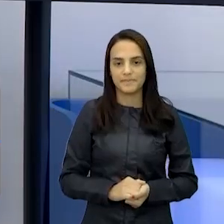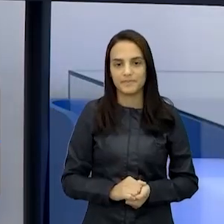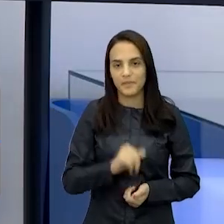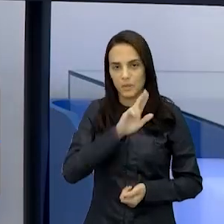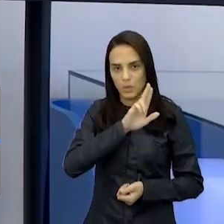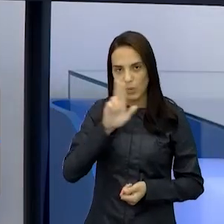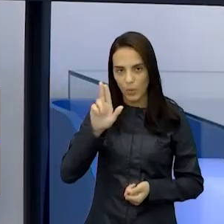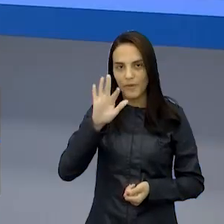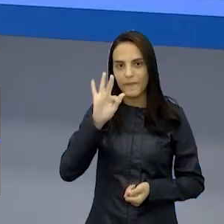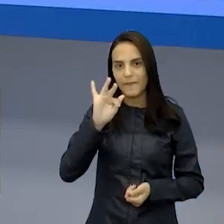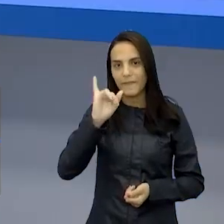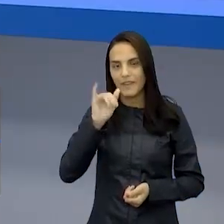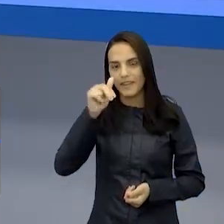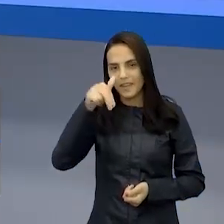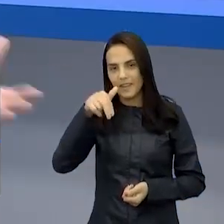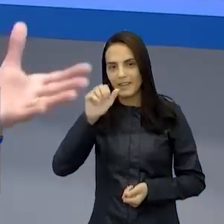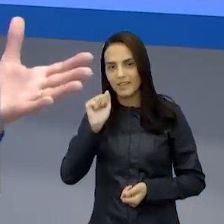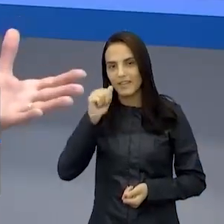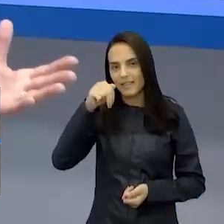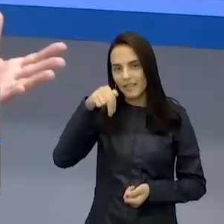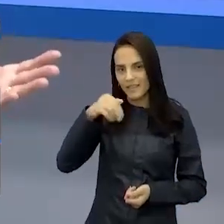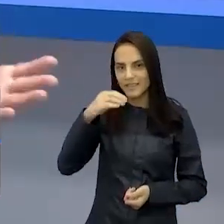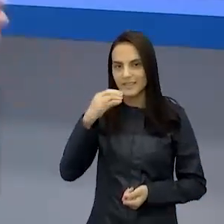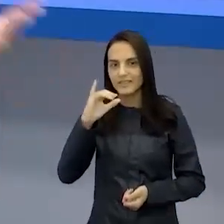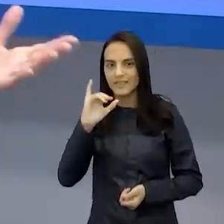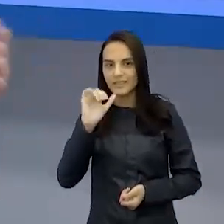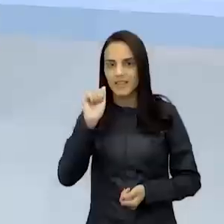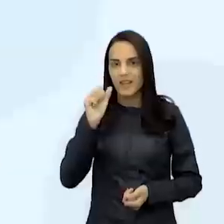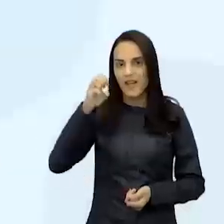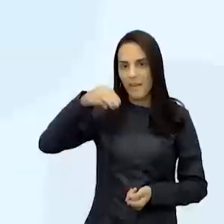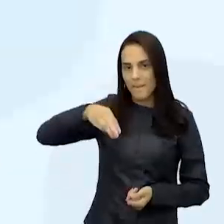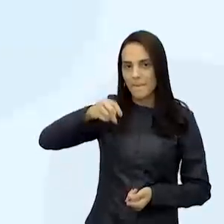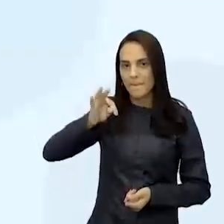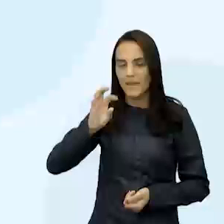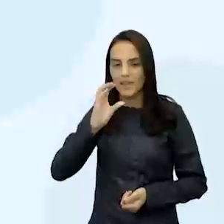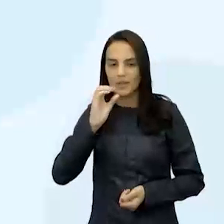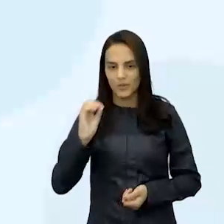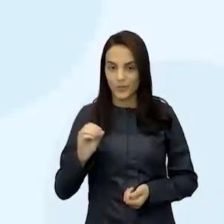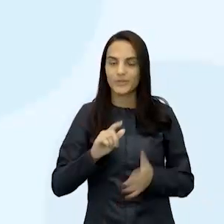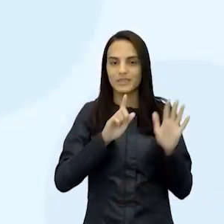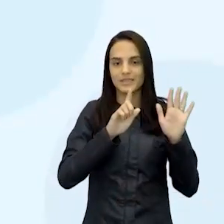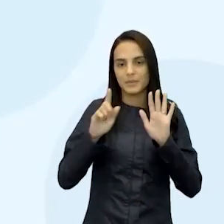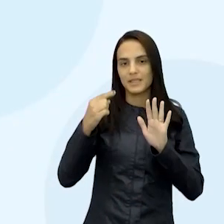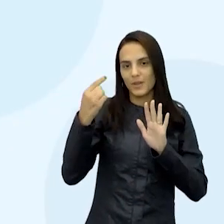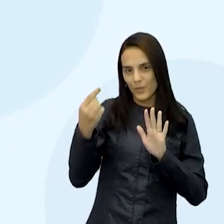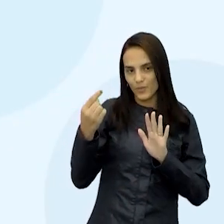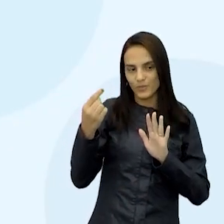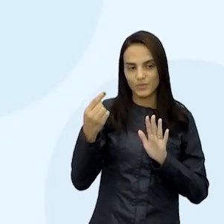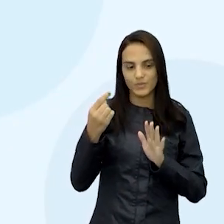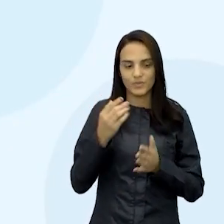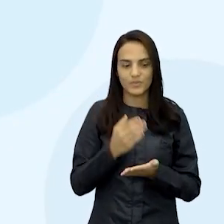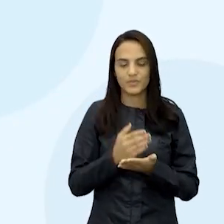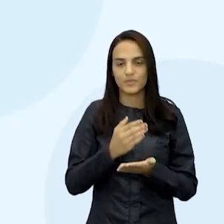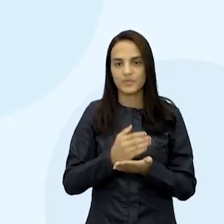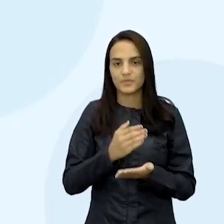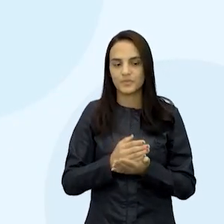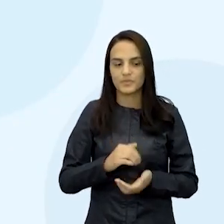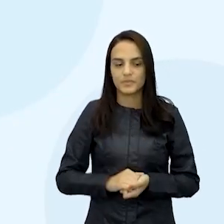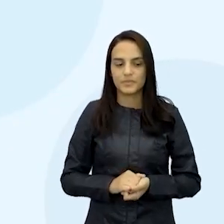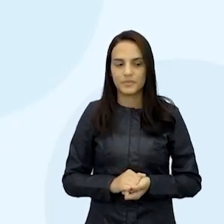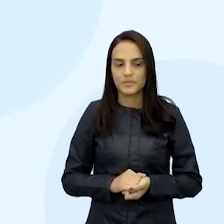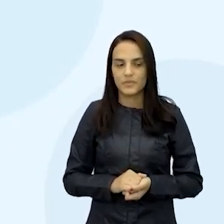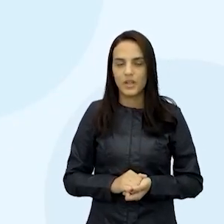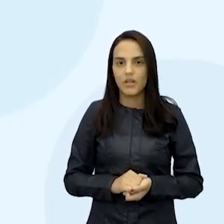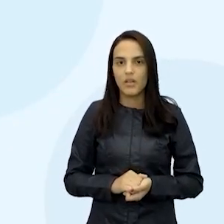chama-se financiamento. Ok, então vamos lá, o que vai ter aí? Semana 1, aqui tá separado, Semana 1, a introdução, são quantas